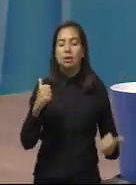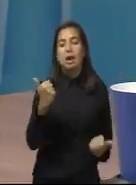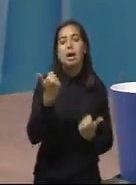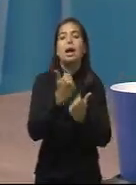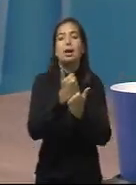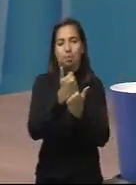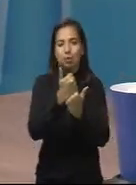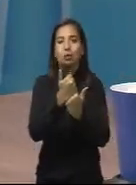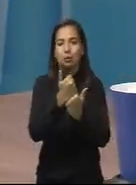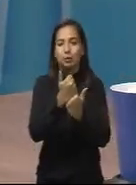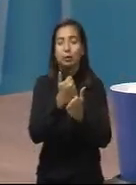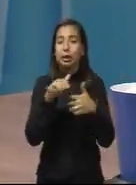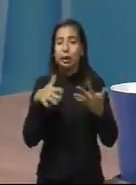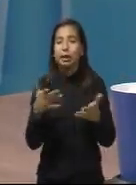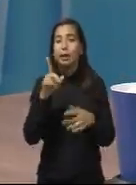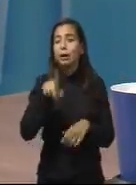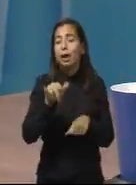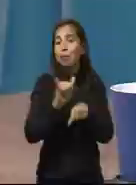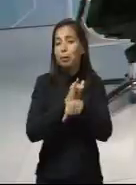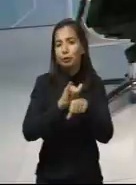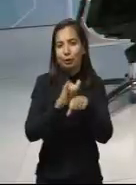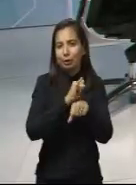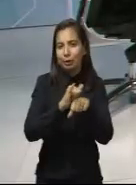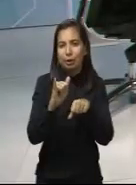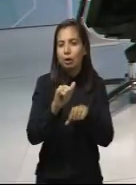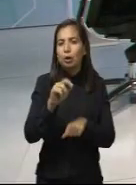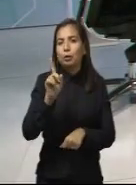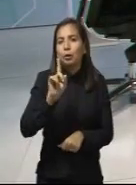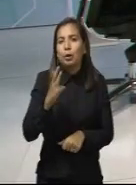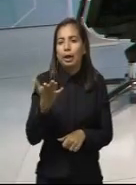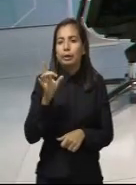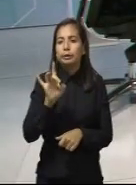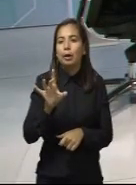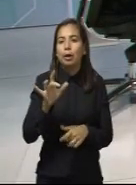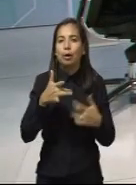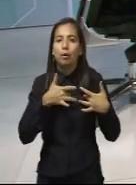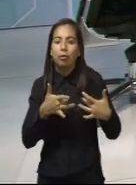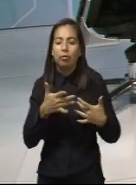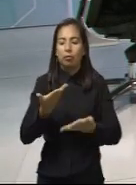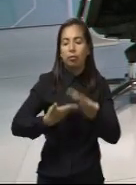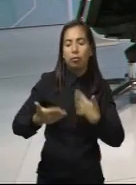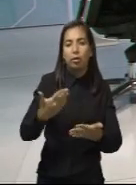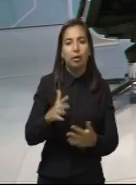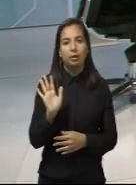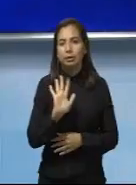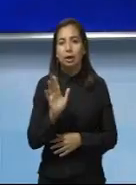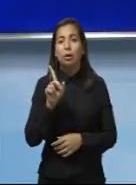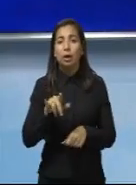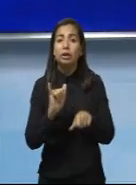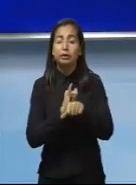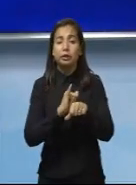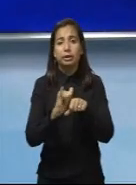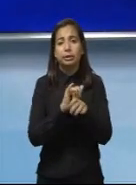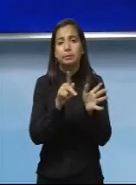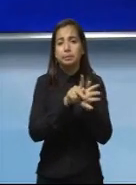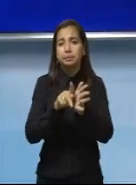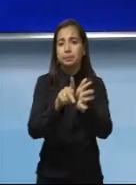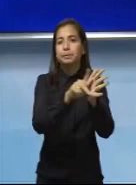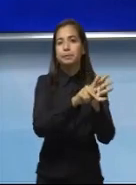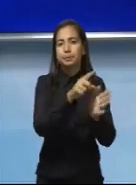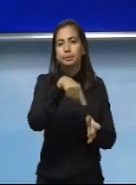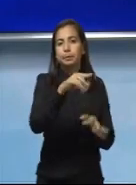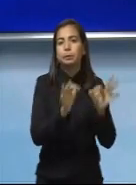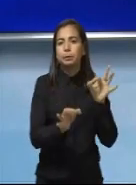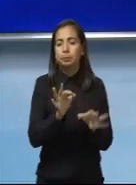certo? Então, hoje isso é uma estratégia, isso não é só uma questão... Mas eu acho que é um negócio extremamente perigoso. Tem aquelas coisas que você não